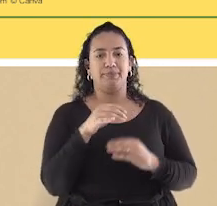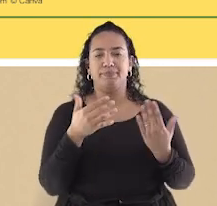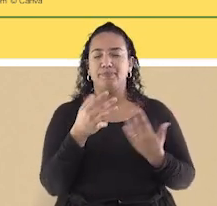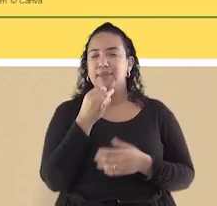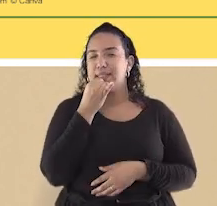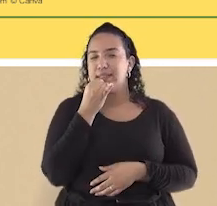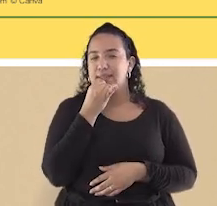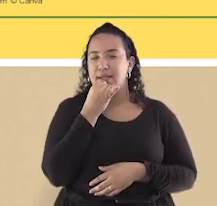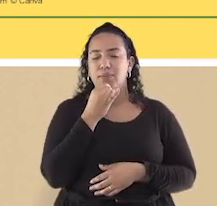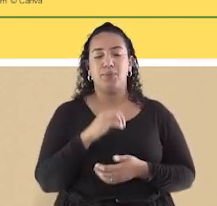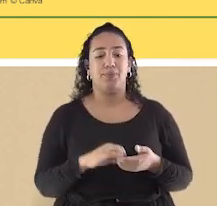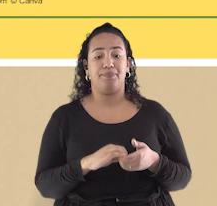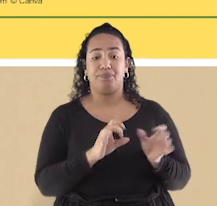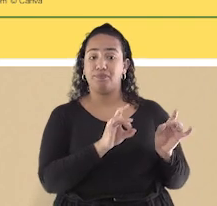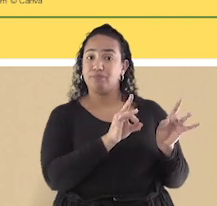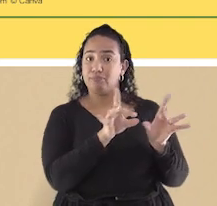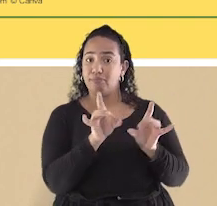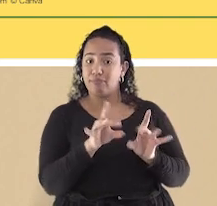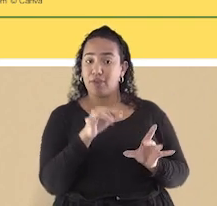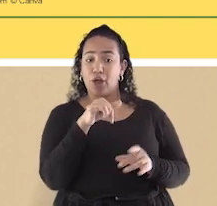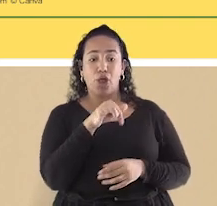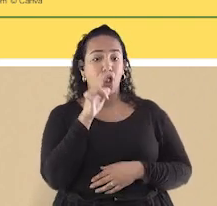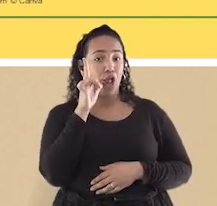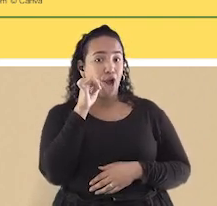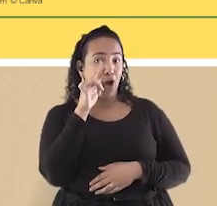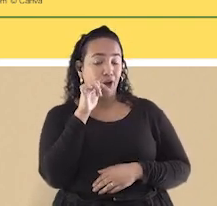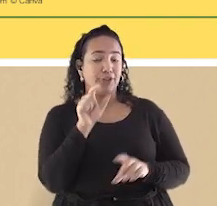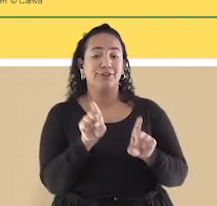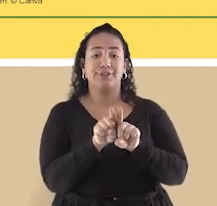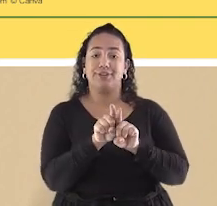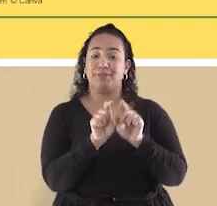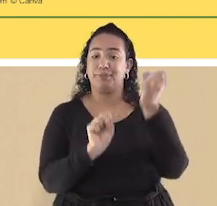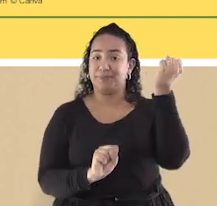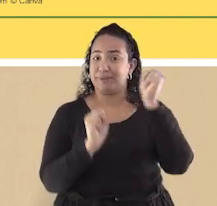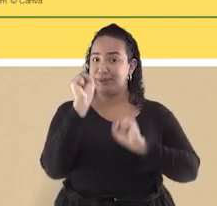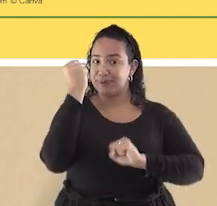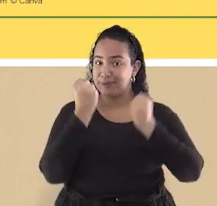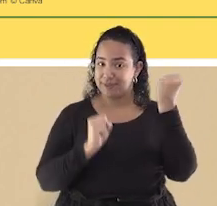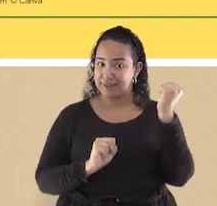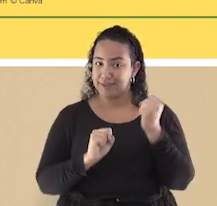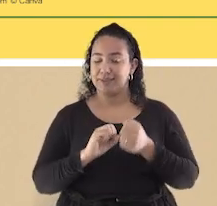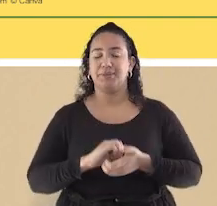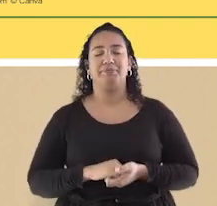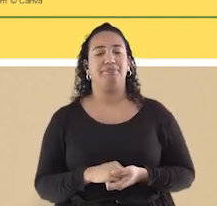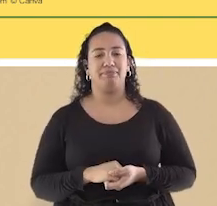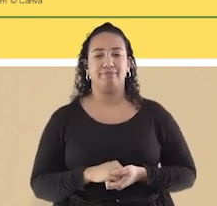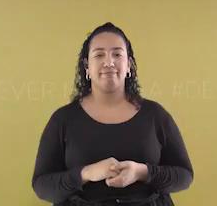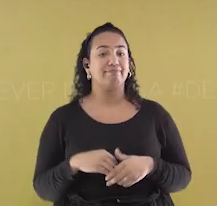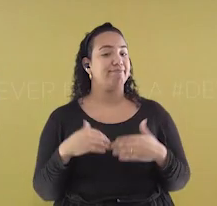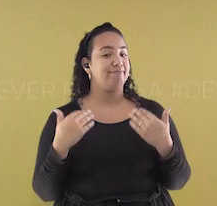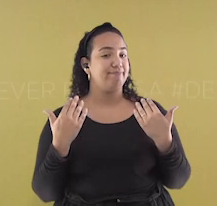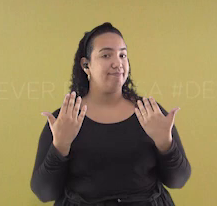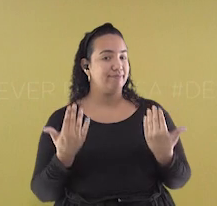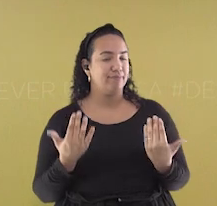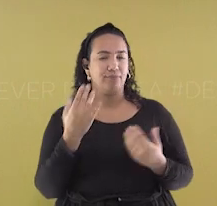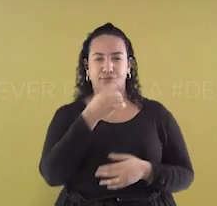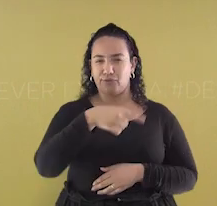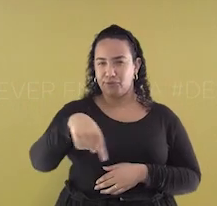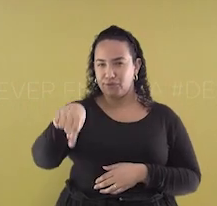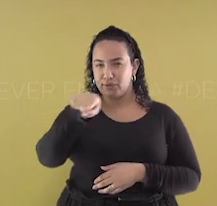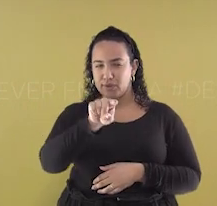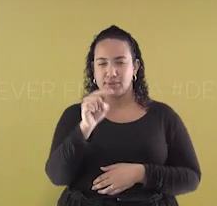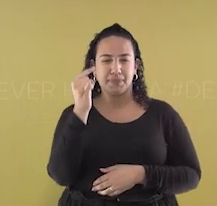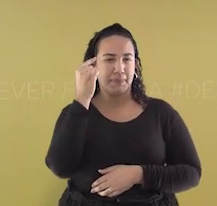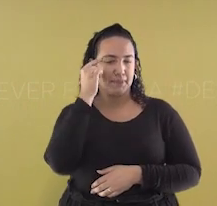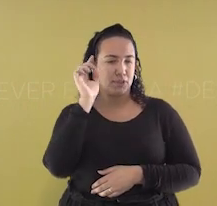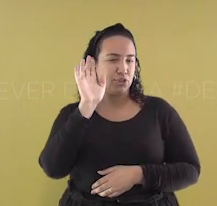dessas atividades são o comércio, o trabalho com vendas e as fábricas, as indústrias. Então,